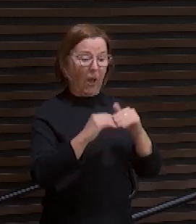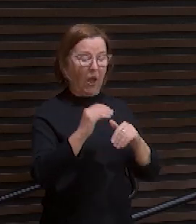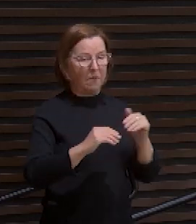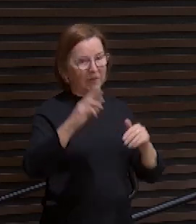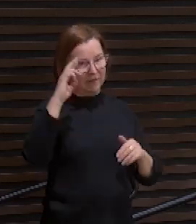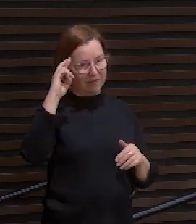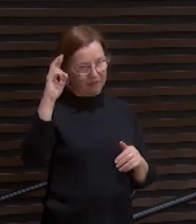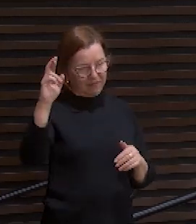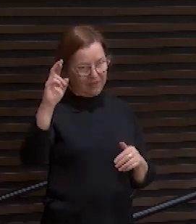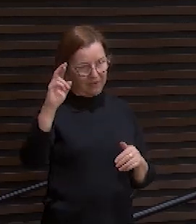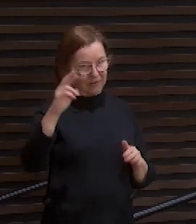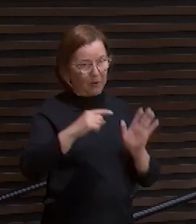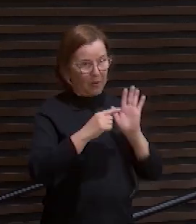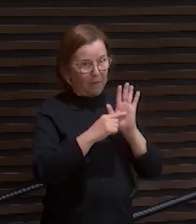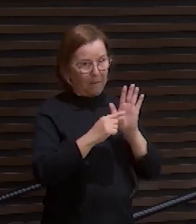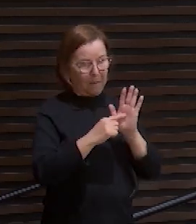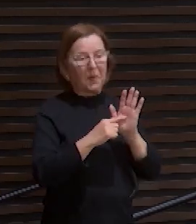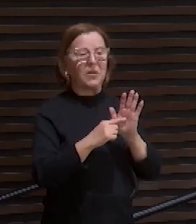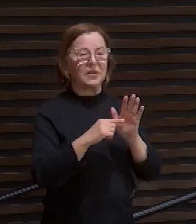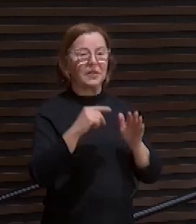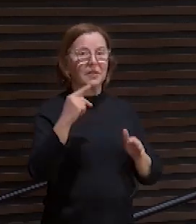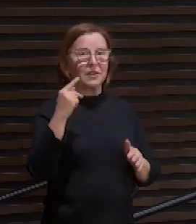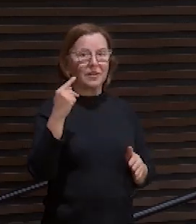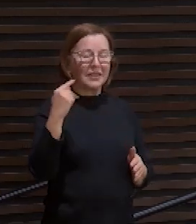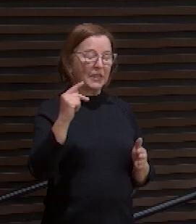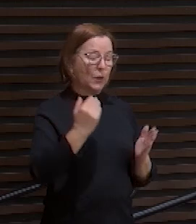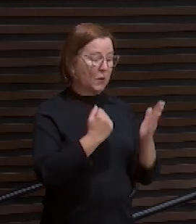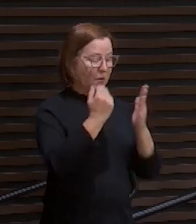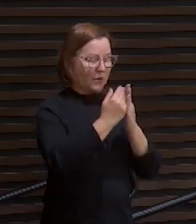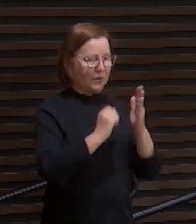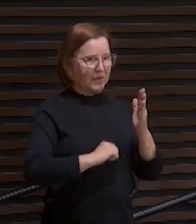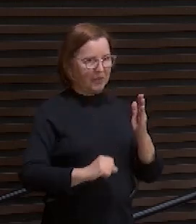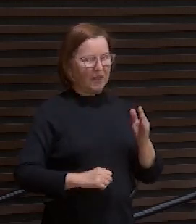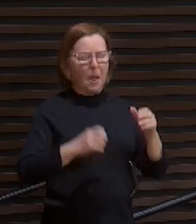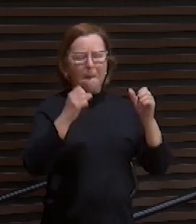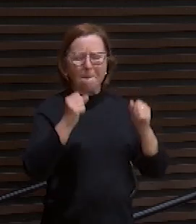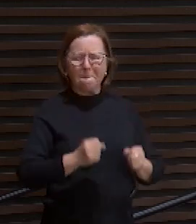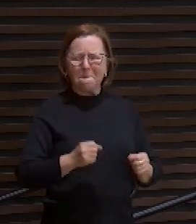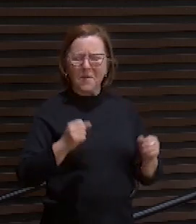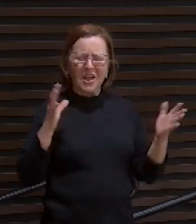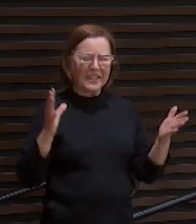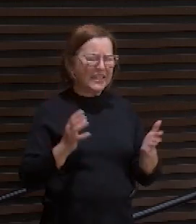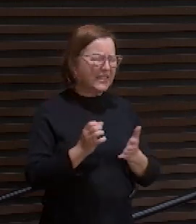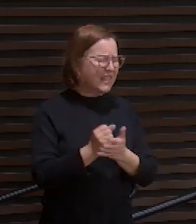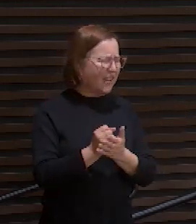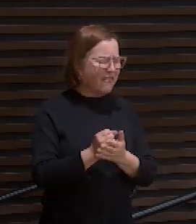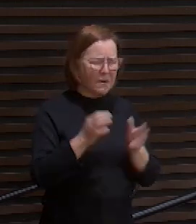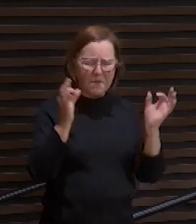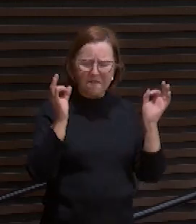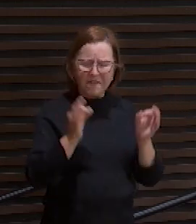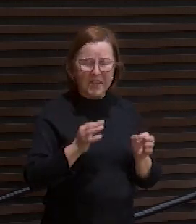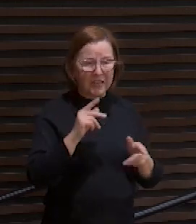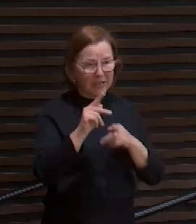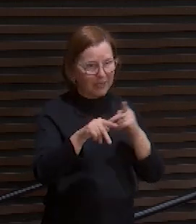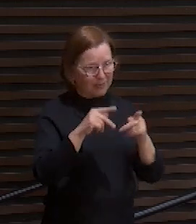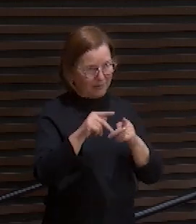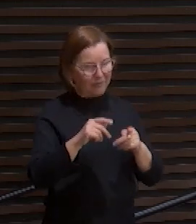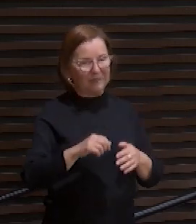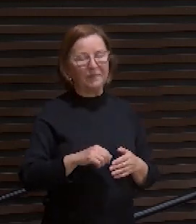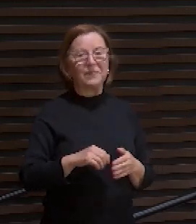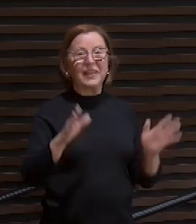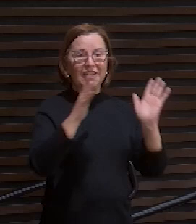sumo sacerdote, que pode salvar perfeitamente os que por ele se chegam a Deus. Jesus